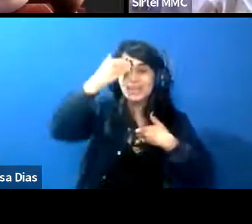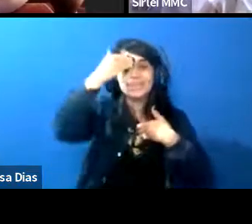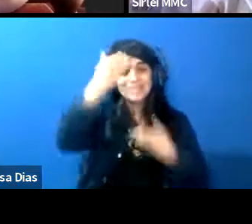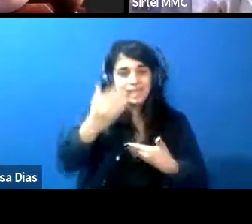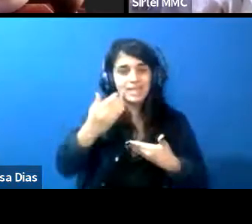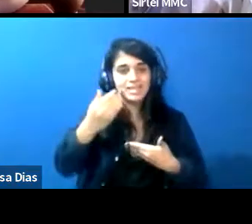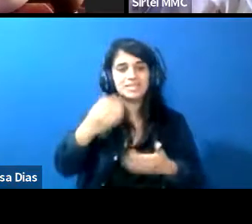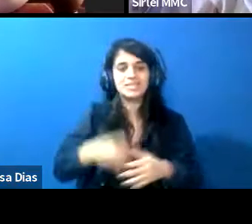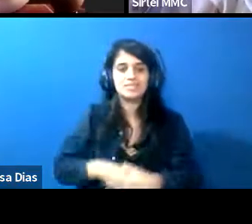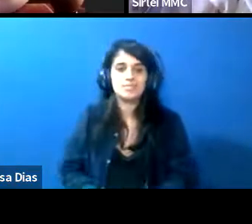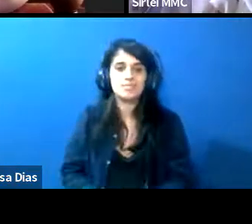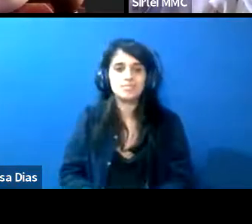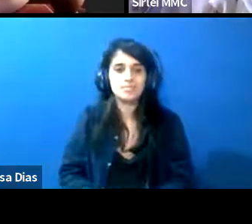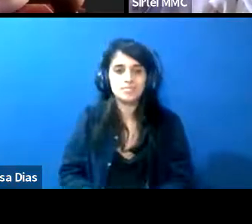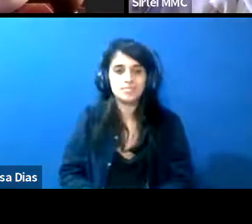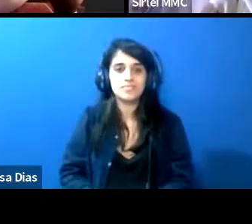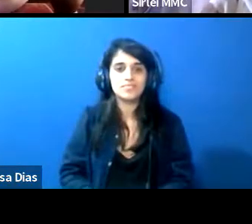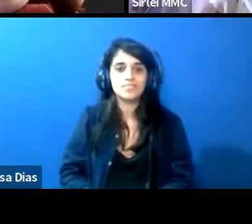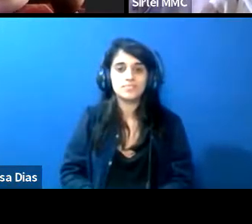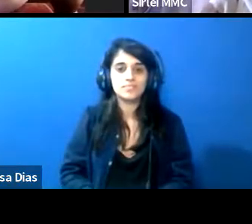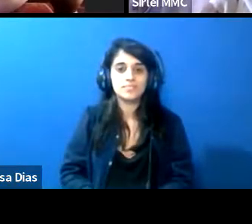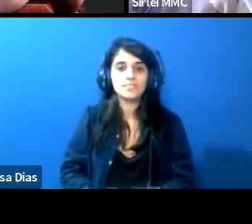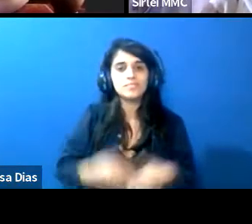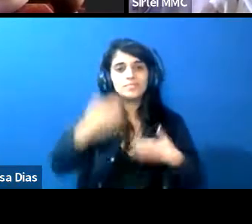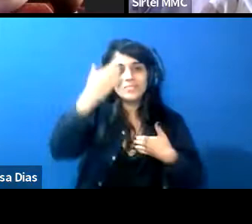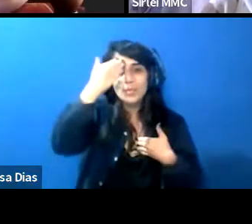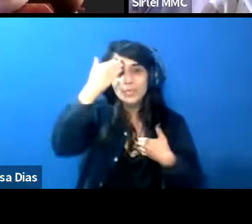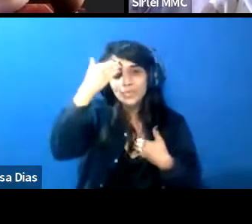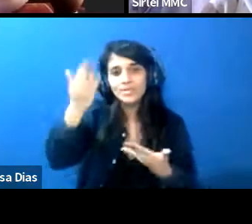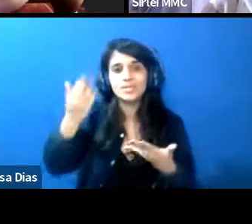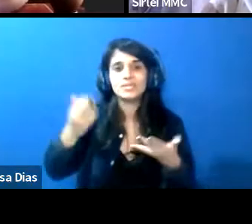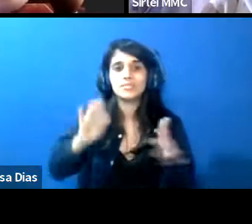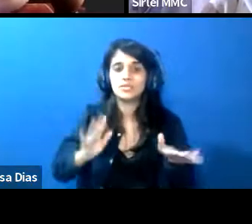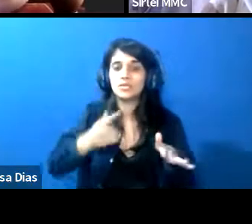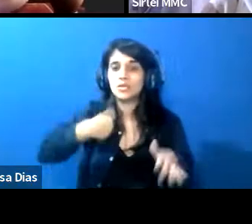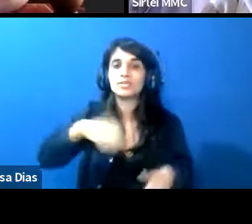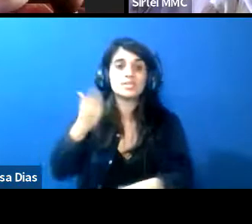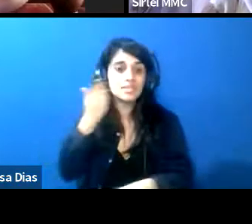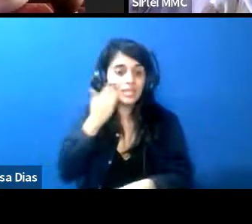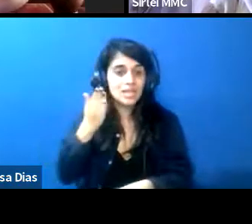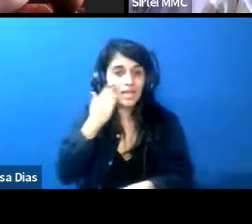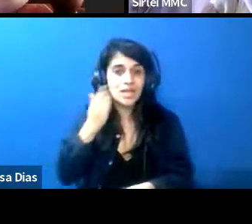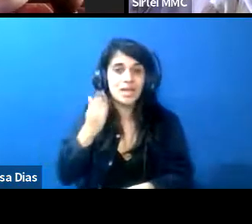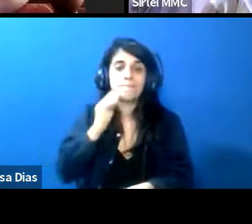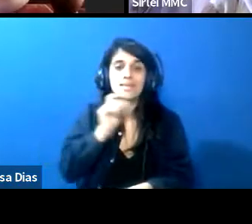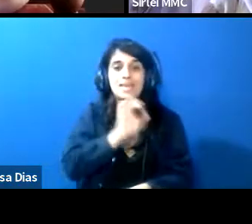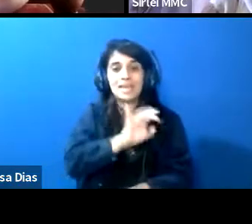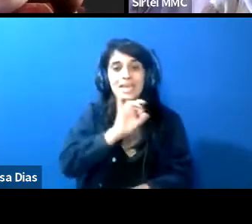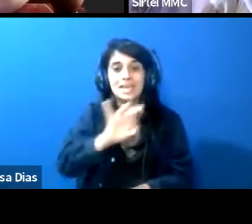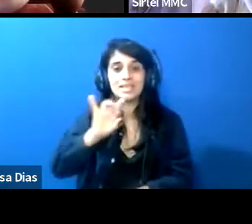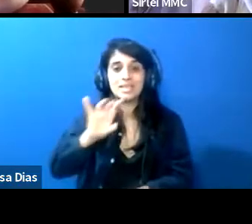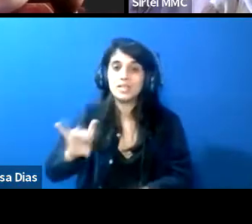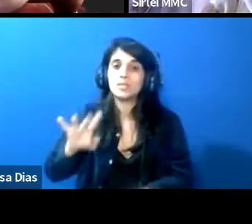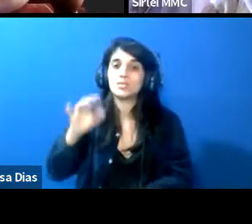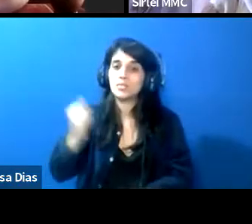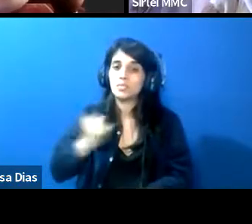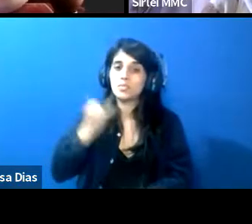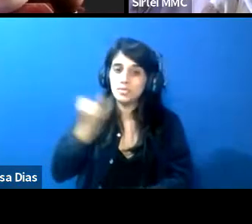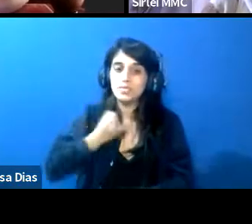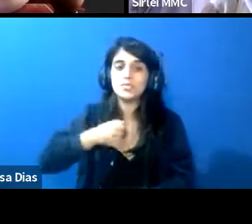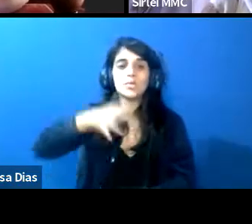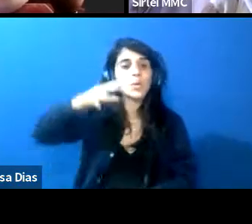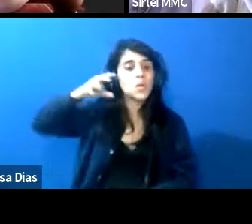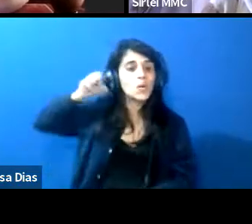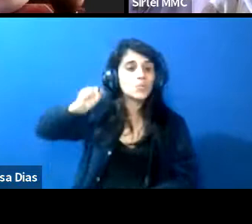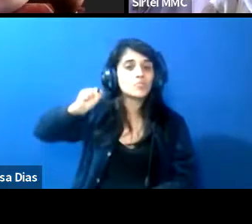Maravilhoso, companheiras. Muito obrigada. A Querechô não está conosco, mas a gente sabe o quanto as palavras da Querechô, cada vez que a gente ouve, tocam, então